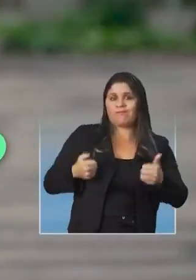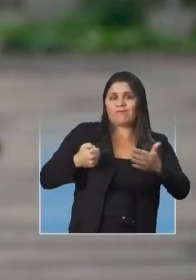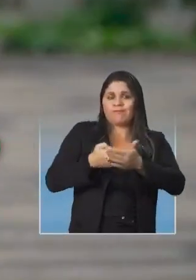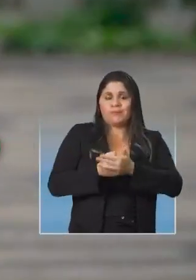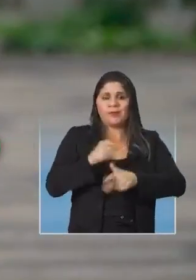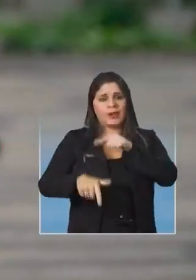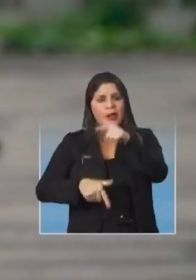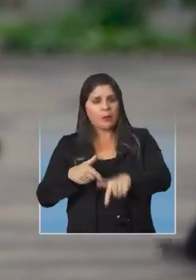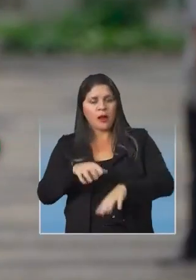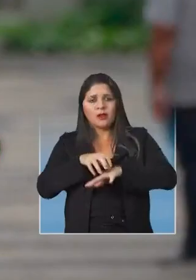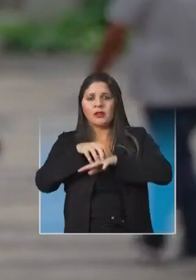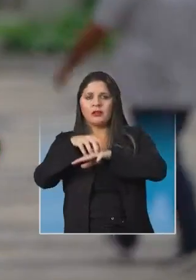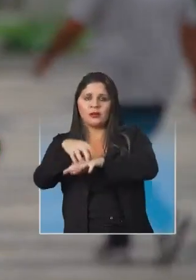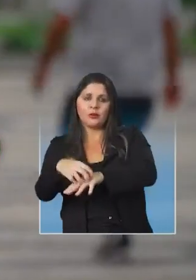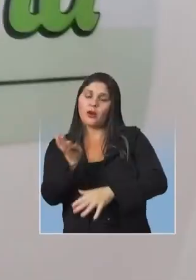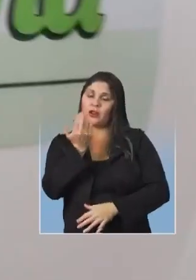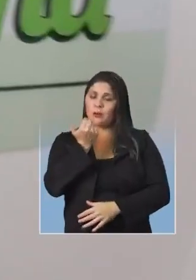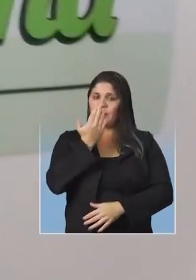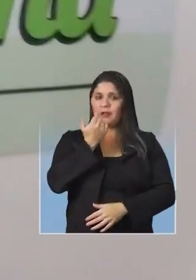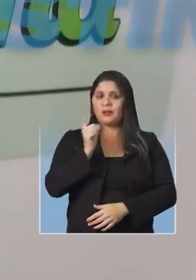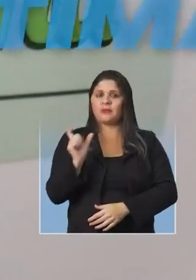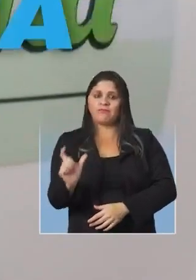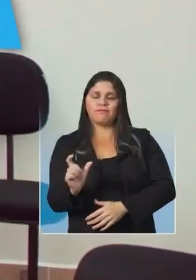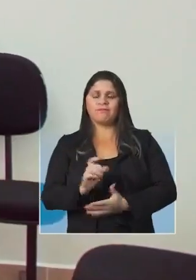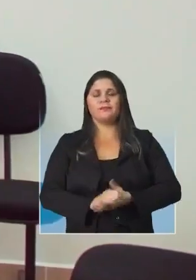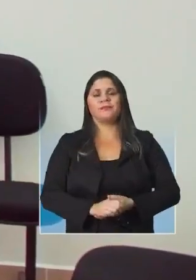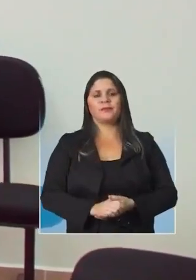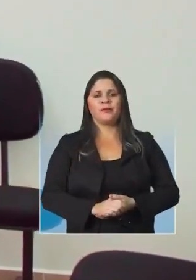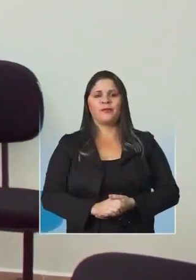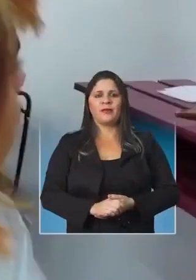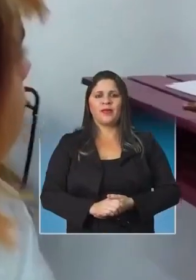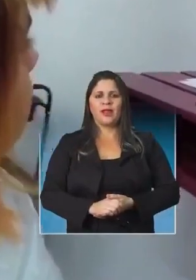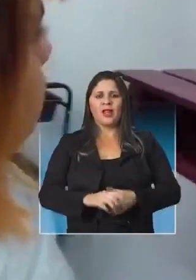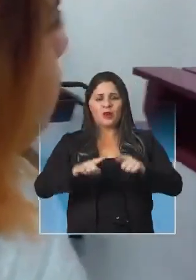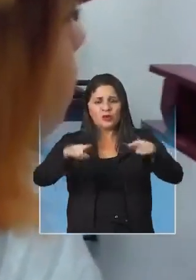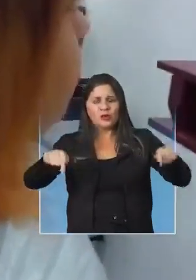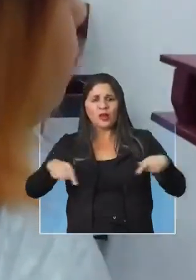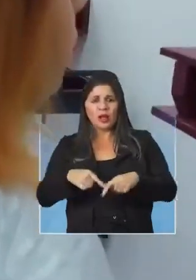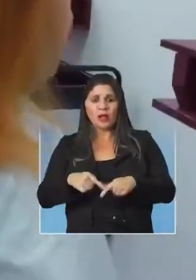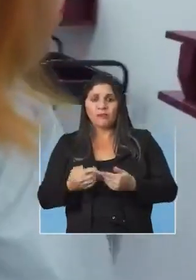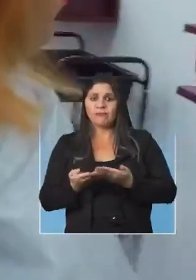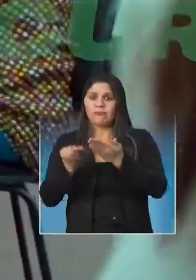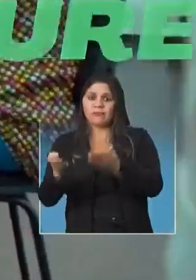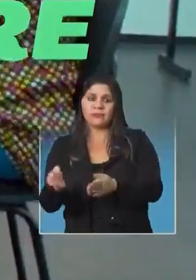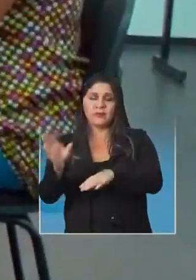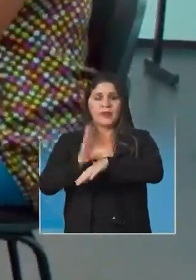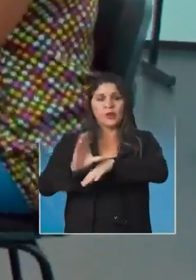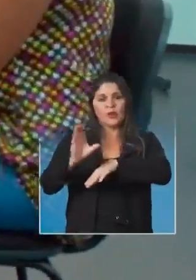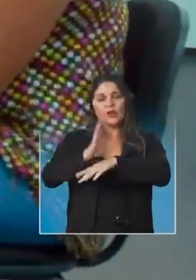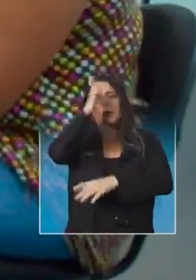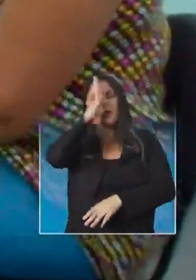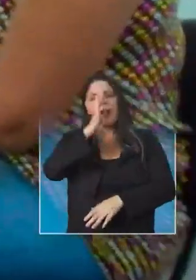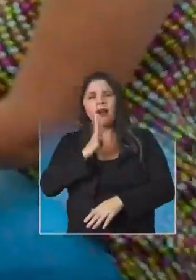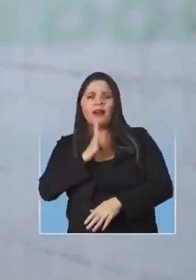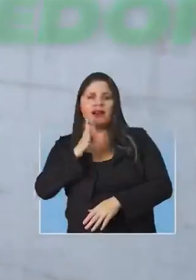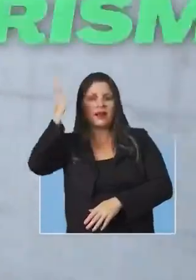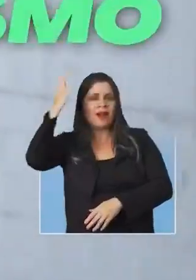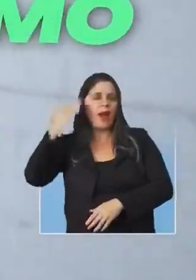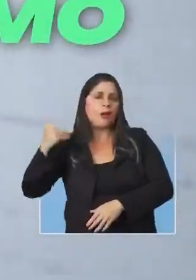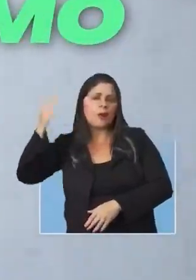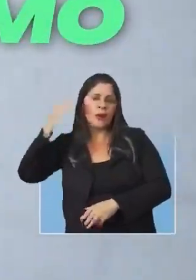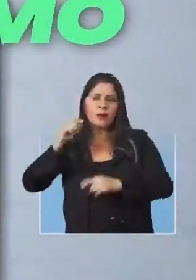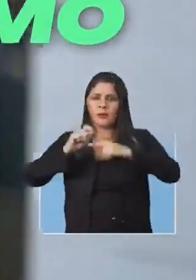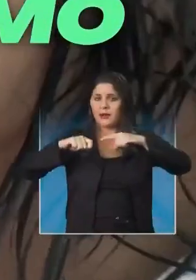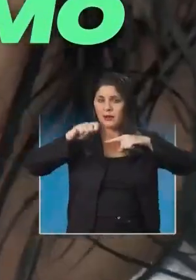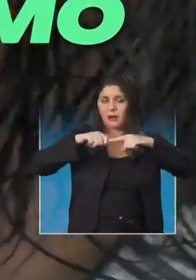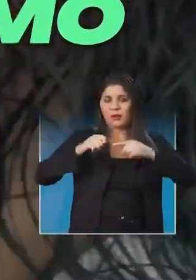vale transporte e o auxílio alimentação. O Salão Autoestima oferece cursos gratuitos de cabeleireiro e manicure e